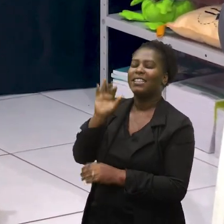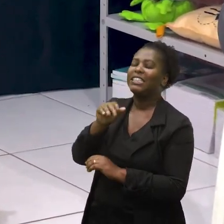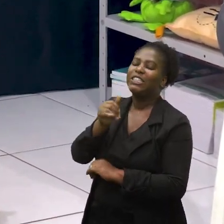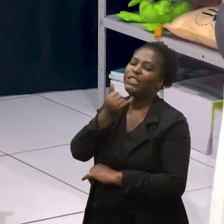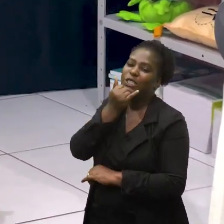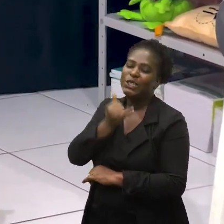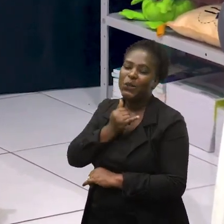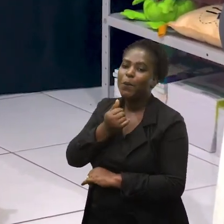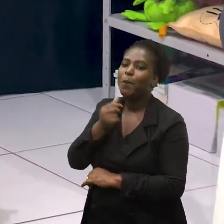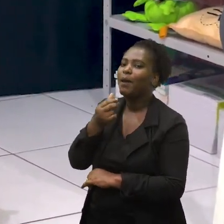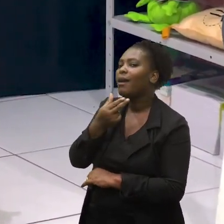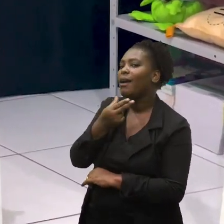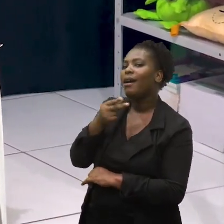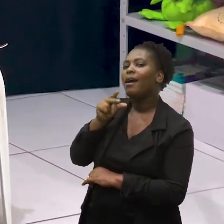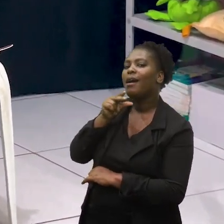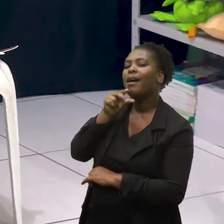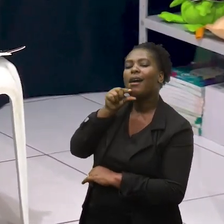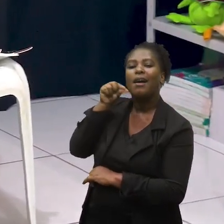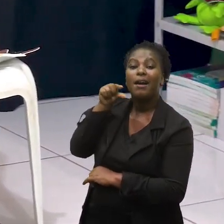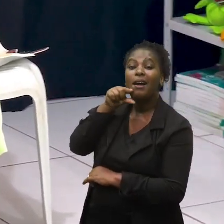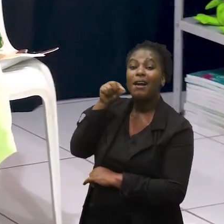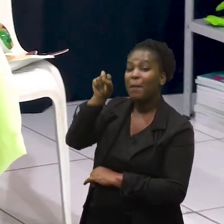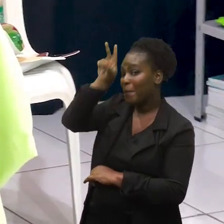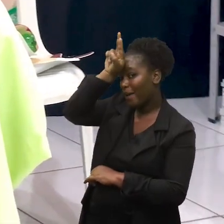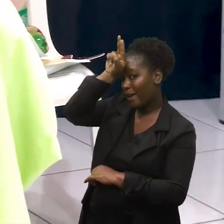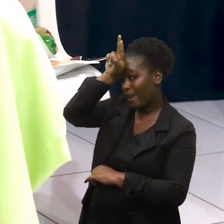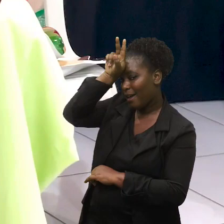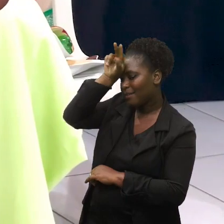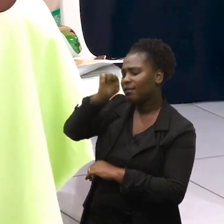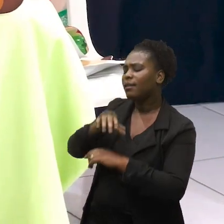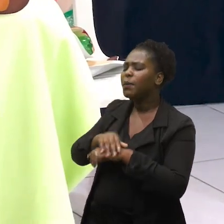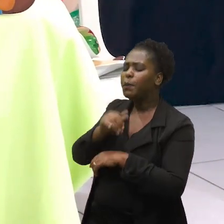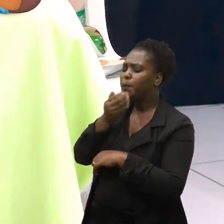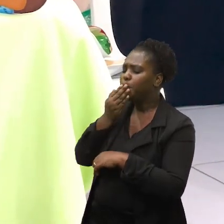mim. Aí,